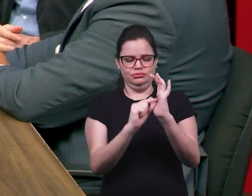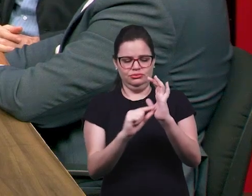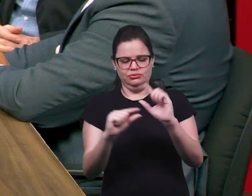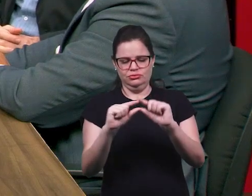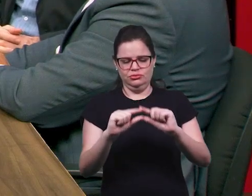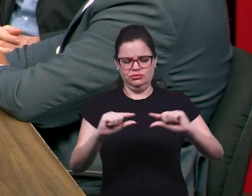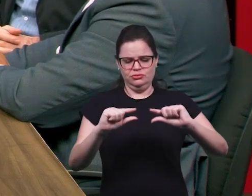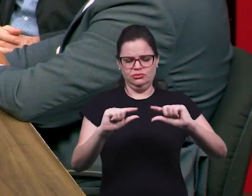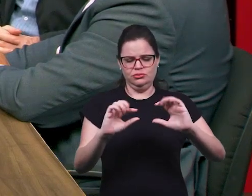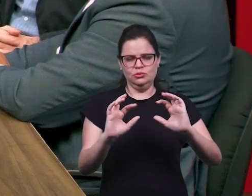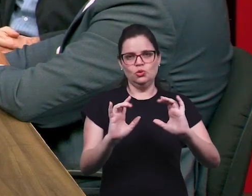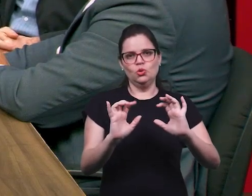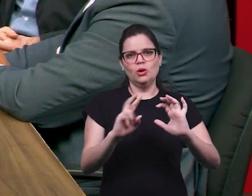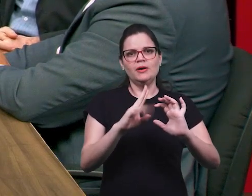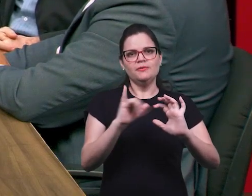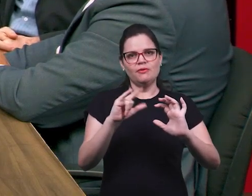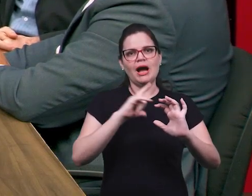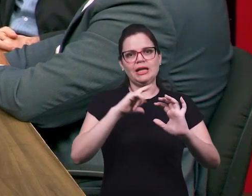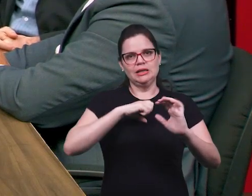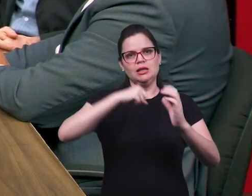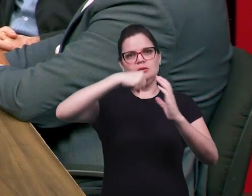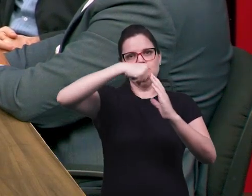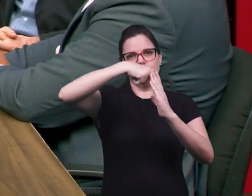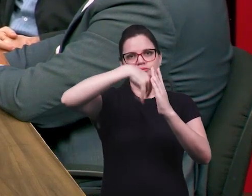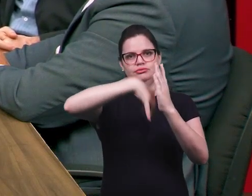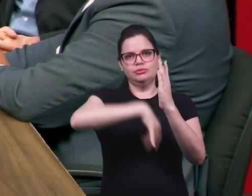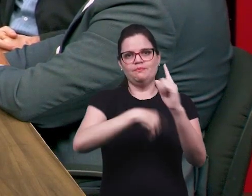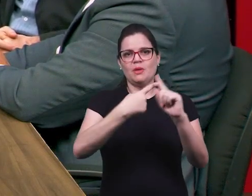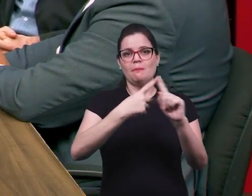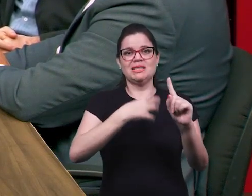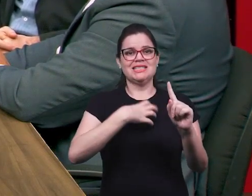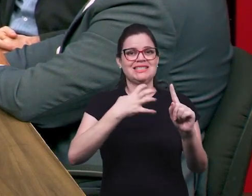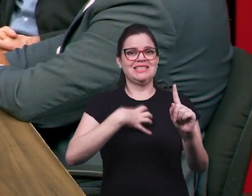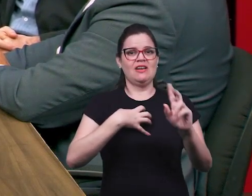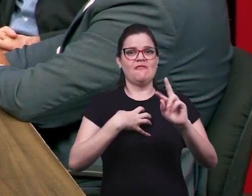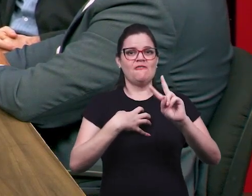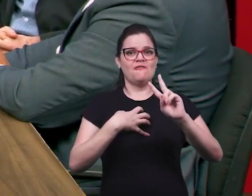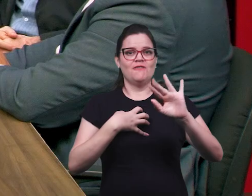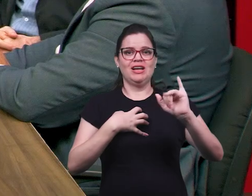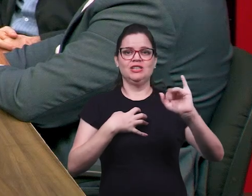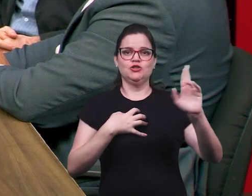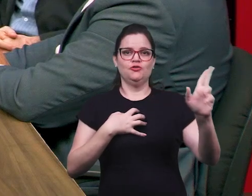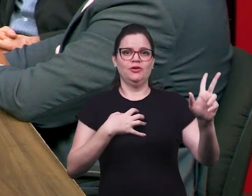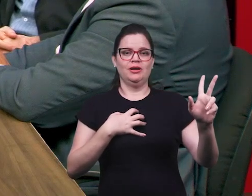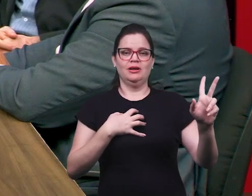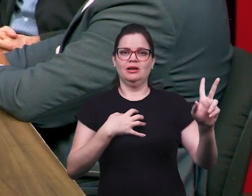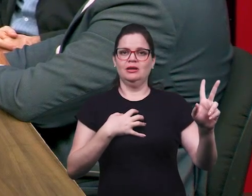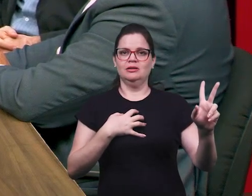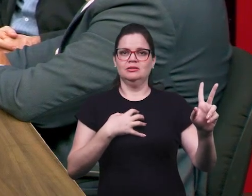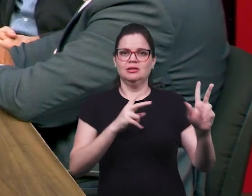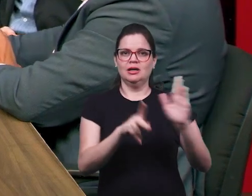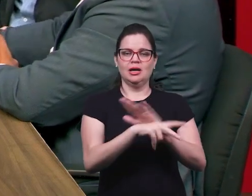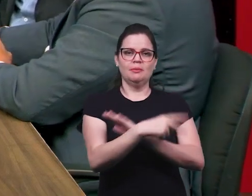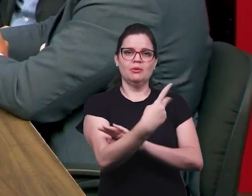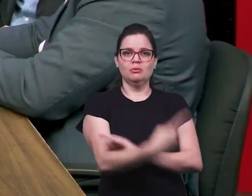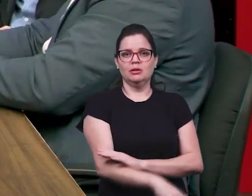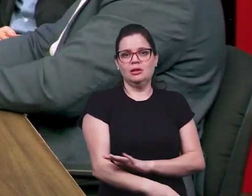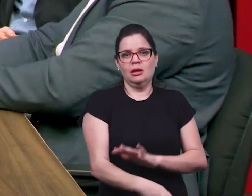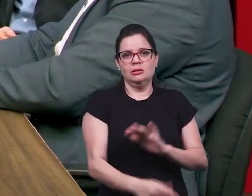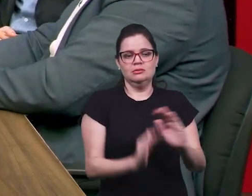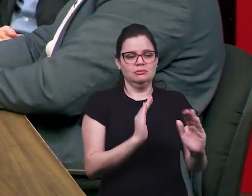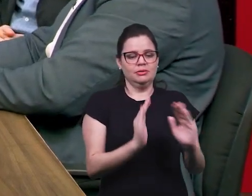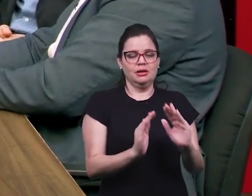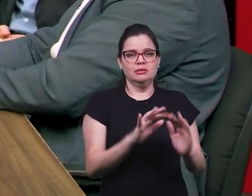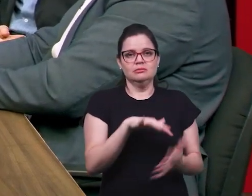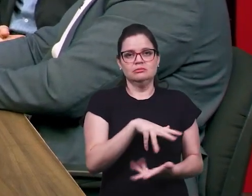vai gerar os neurotransmissores, e os sentimentos que ele vai produzir em nós são daquilo que é deste tempo.